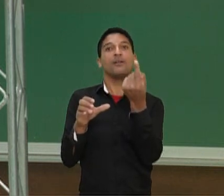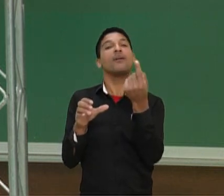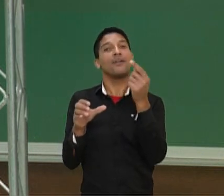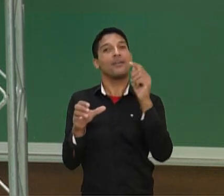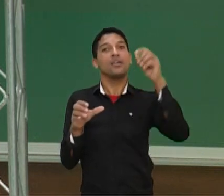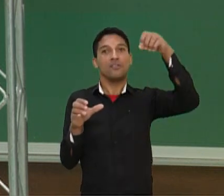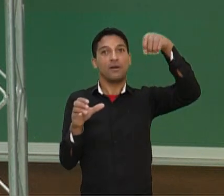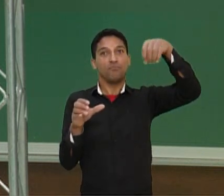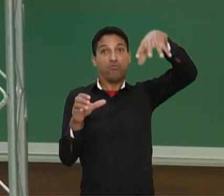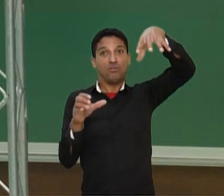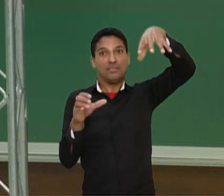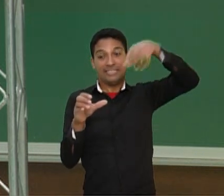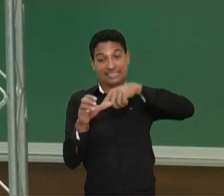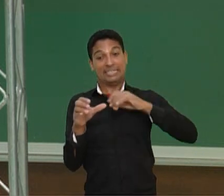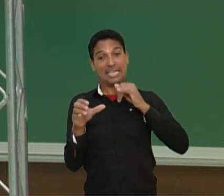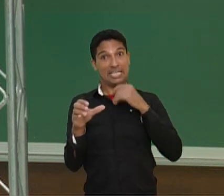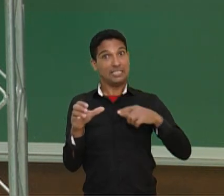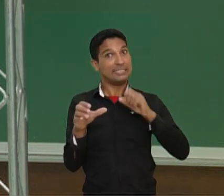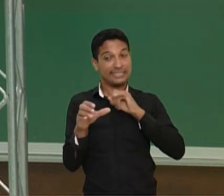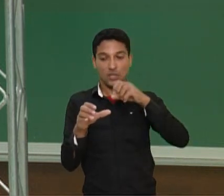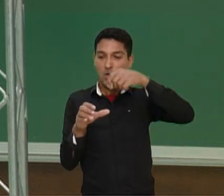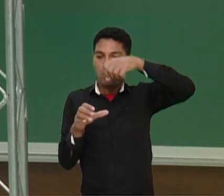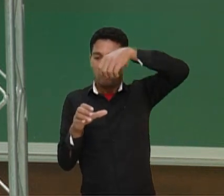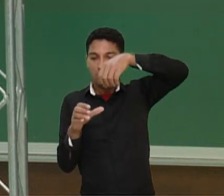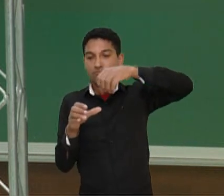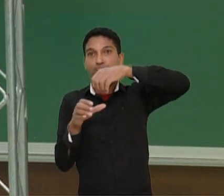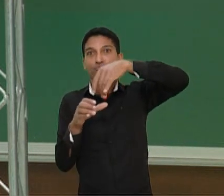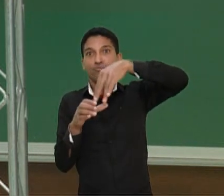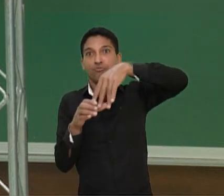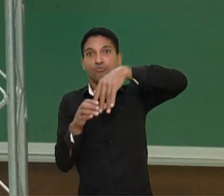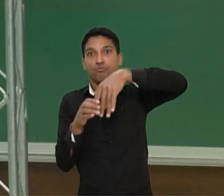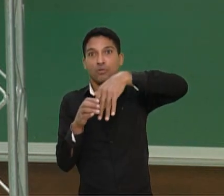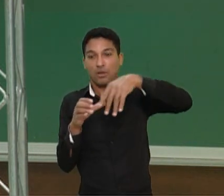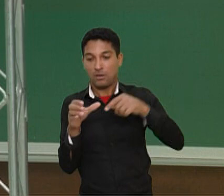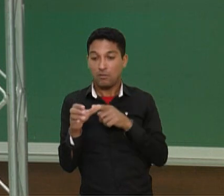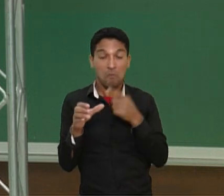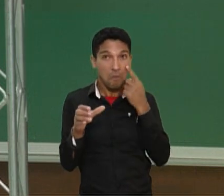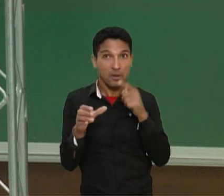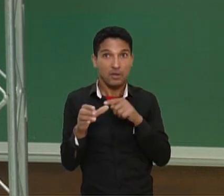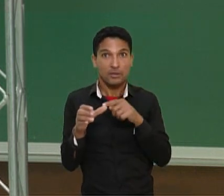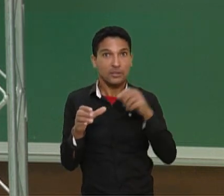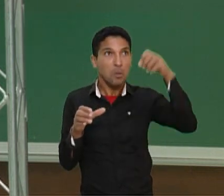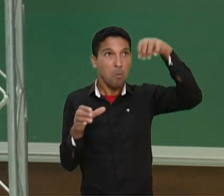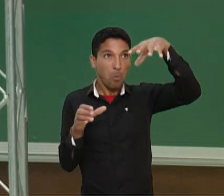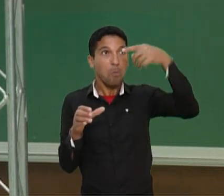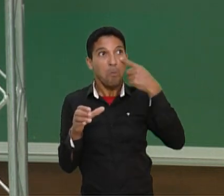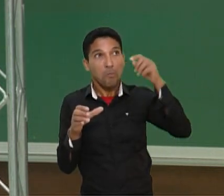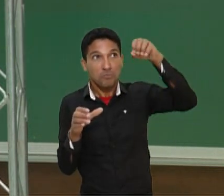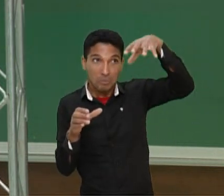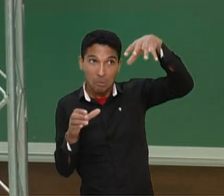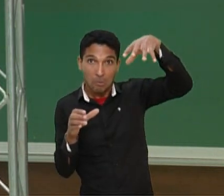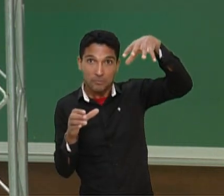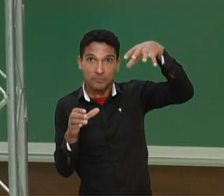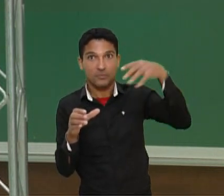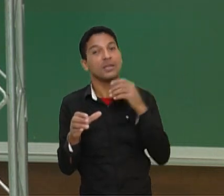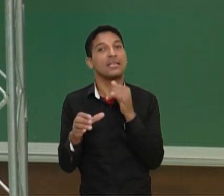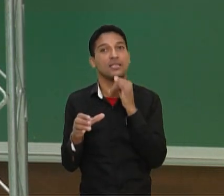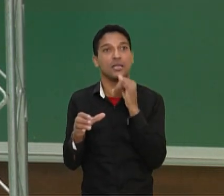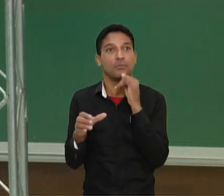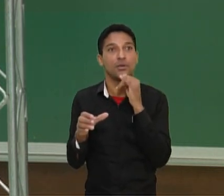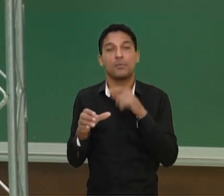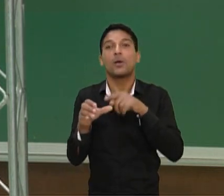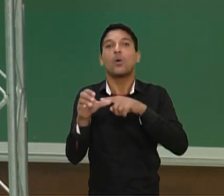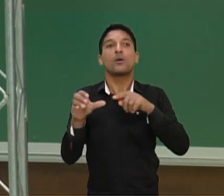vai acender, tá certo? Agora, se não, não ia acontecer nada. Então, por exemplo, ele pegou lá